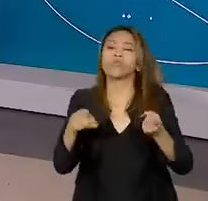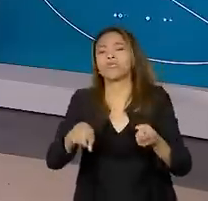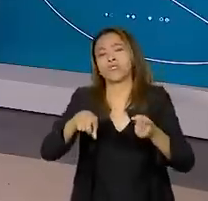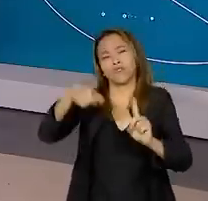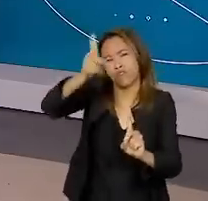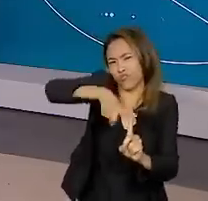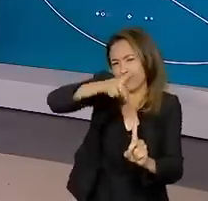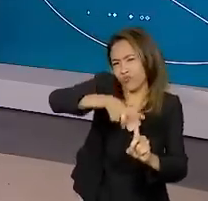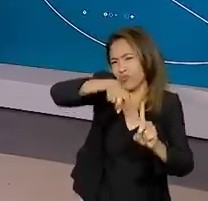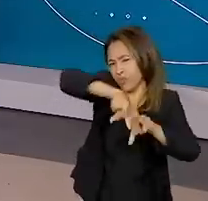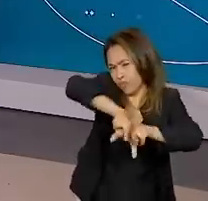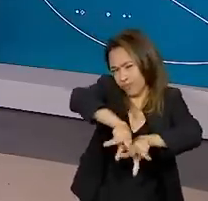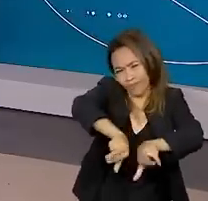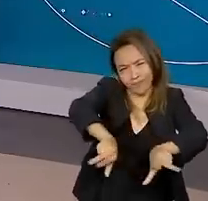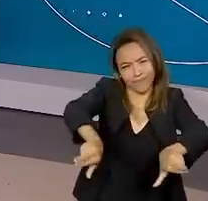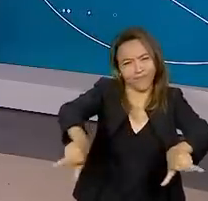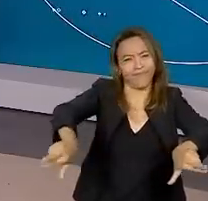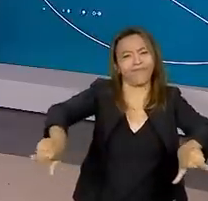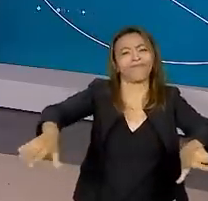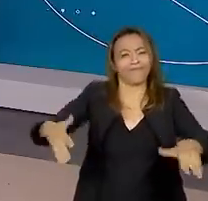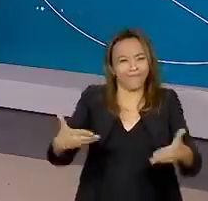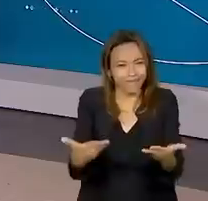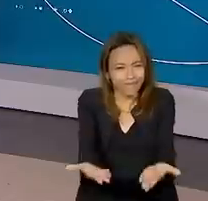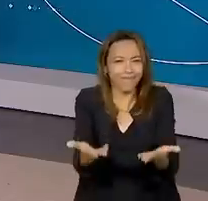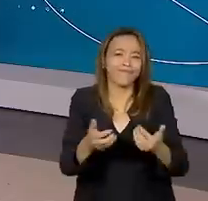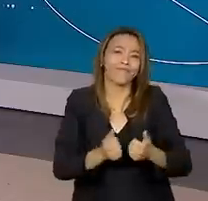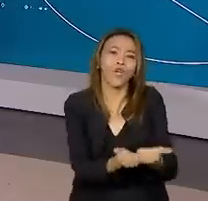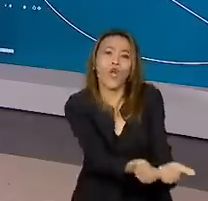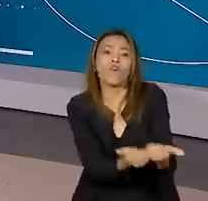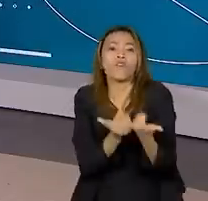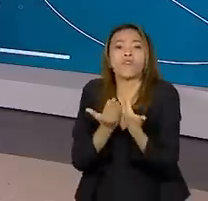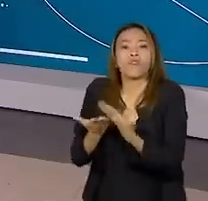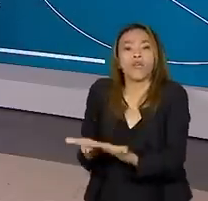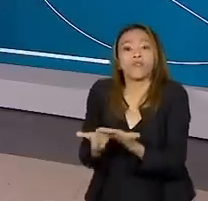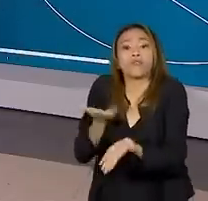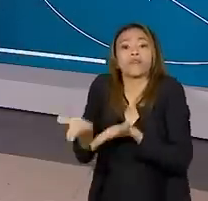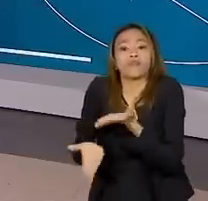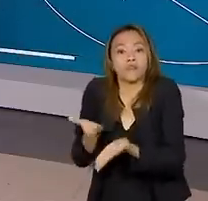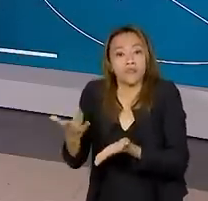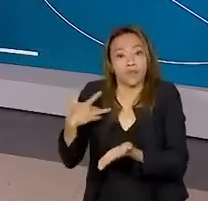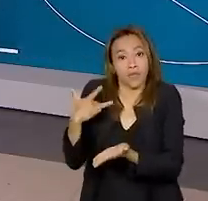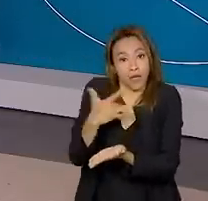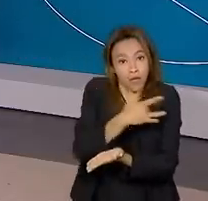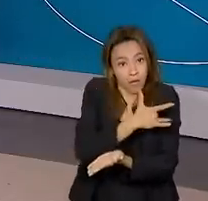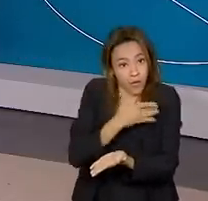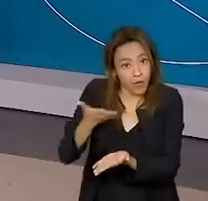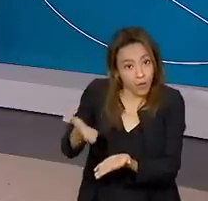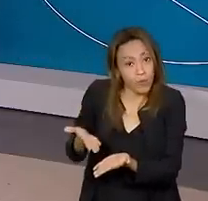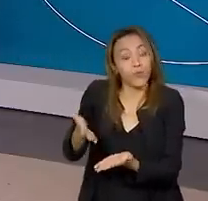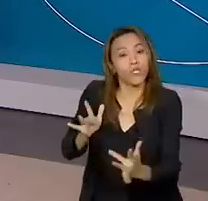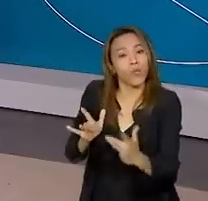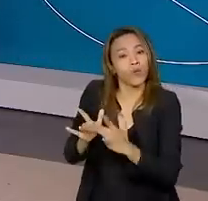mecânica, eletrônica, de materiais e de serviços de saúde que estabelecem relações